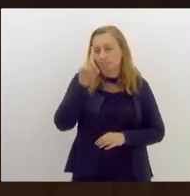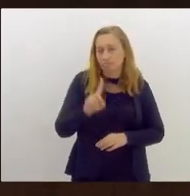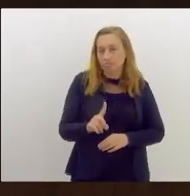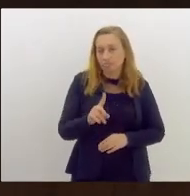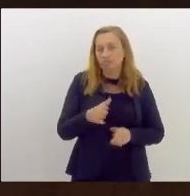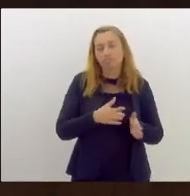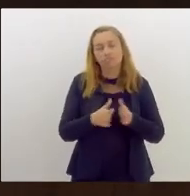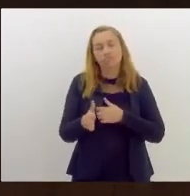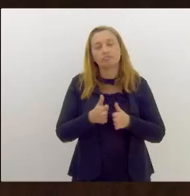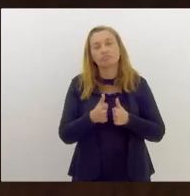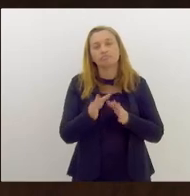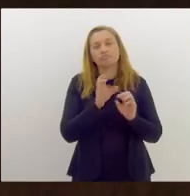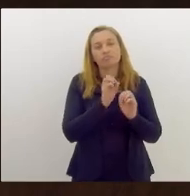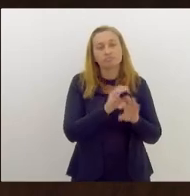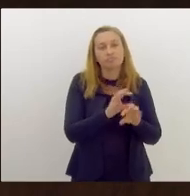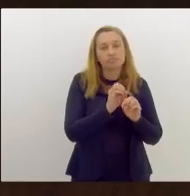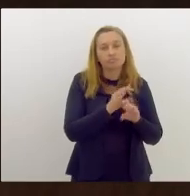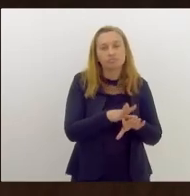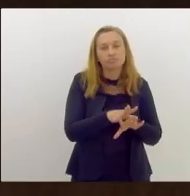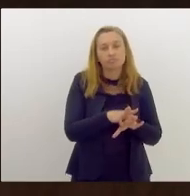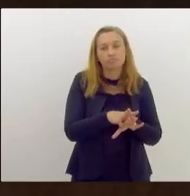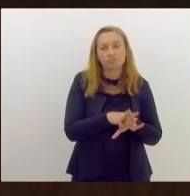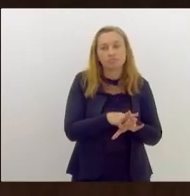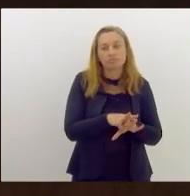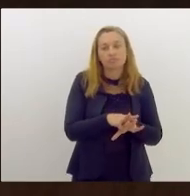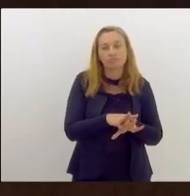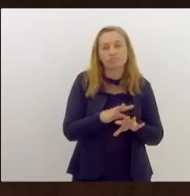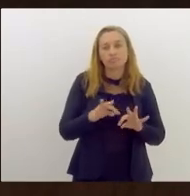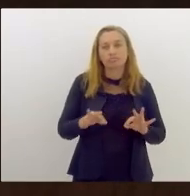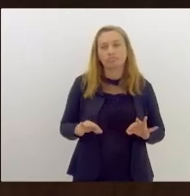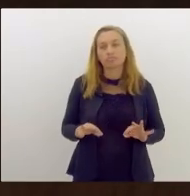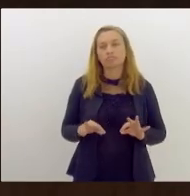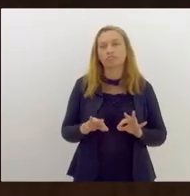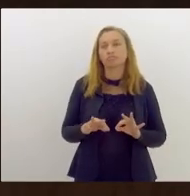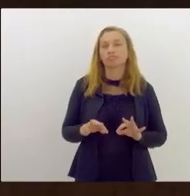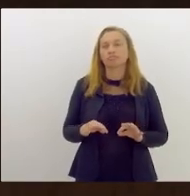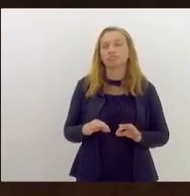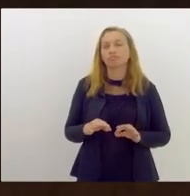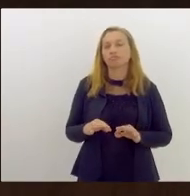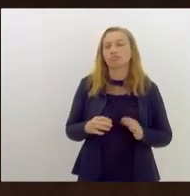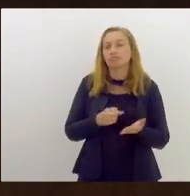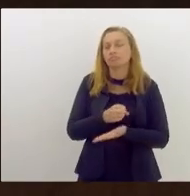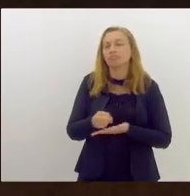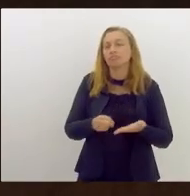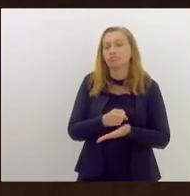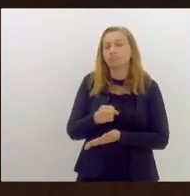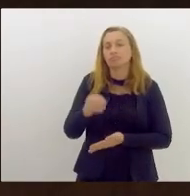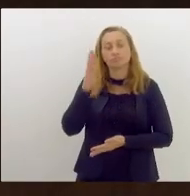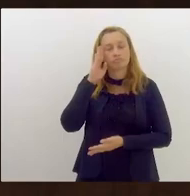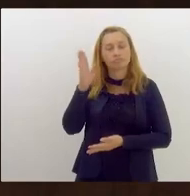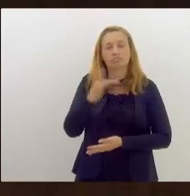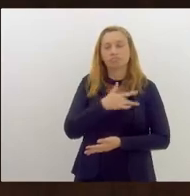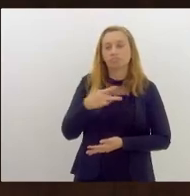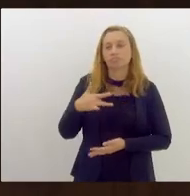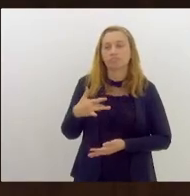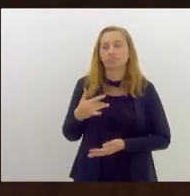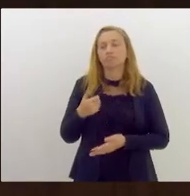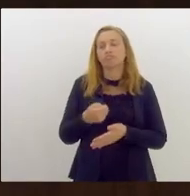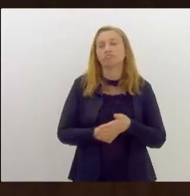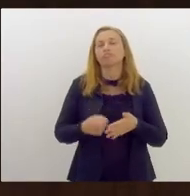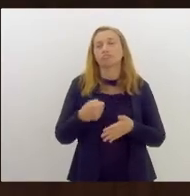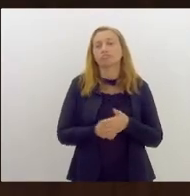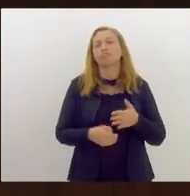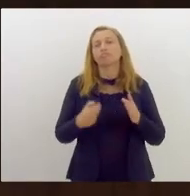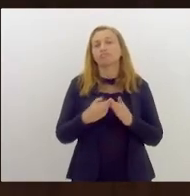acesso à educação acesso aquilo que a gente entende como fundamental como a saúde então a luta por